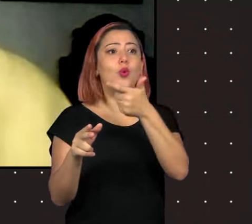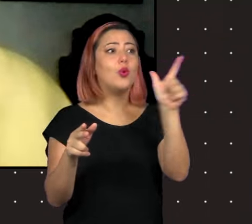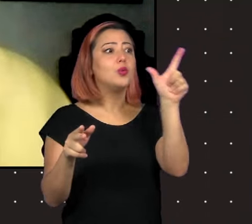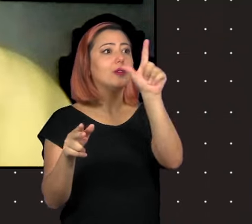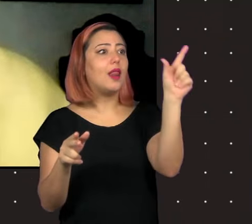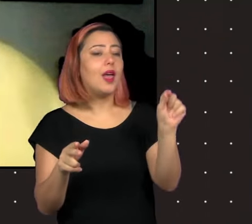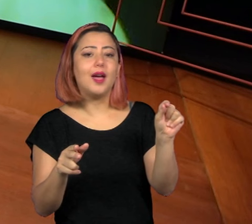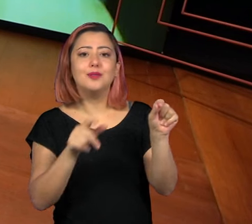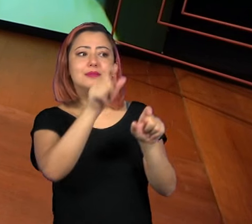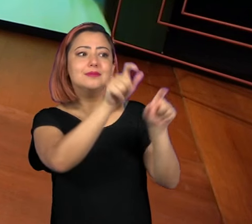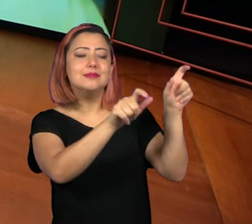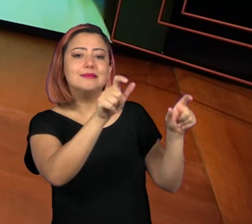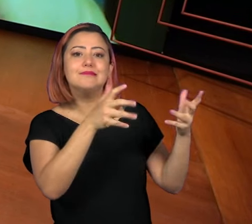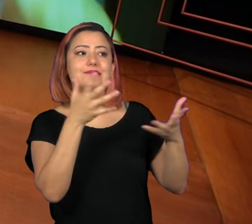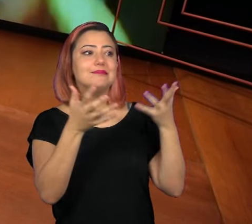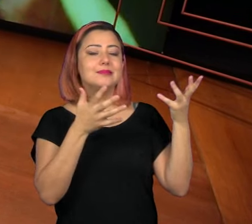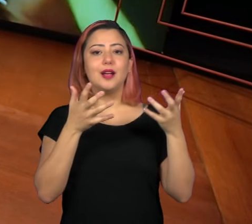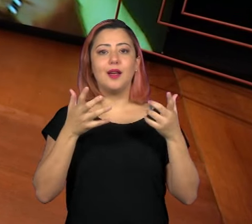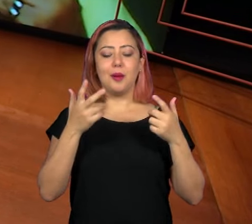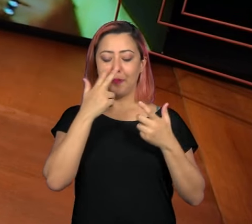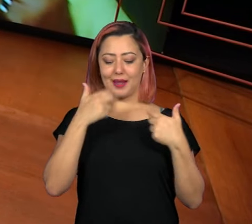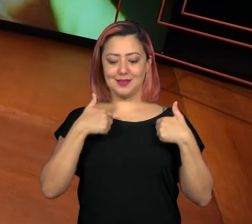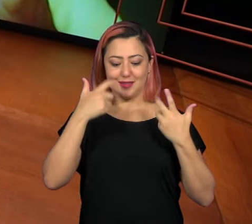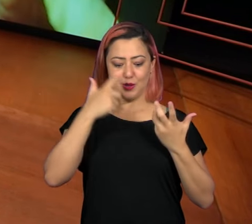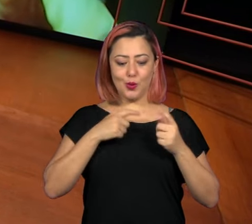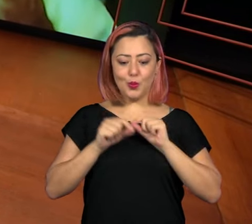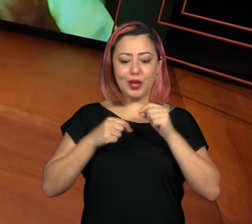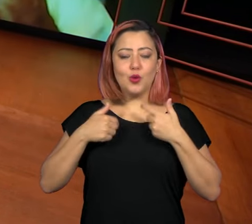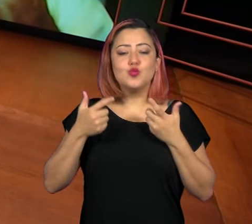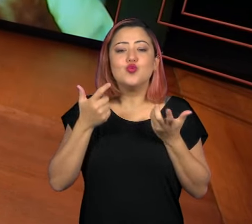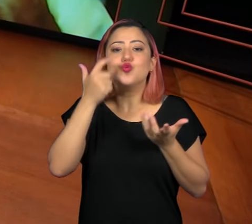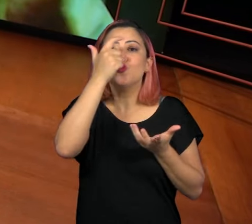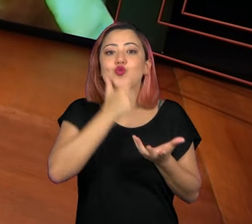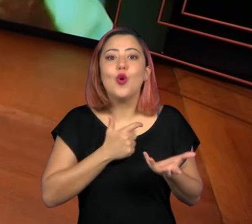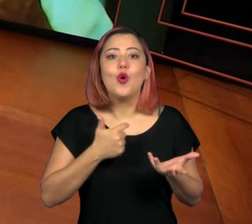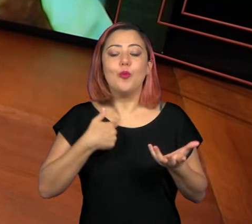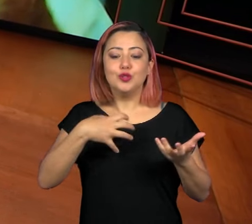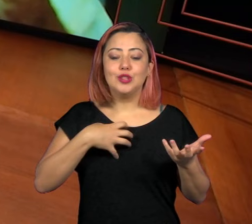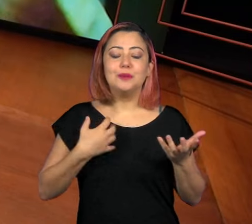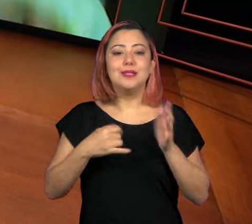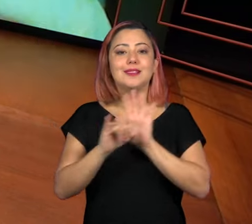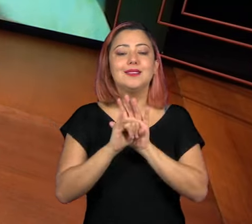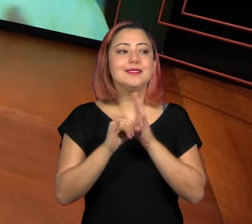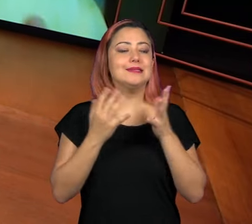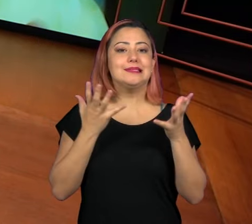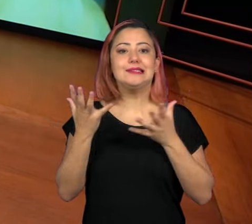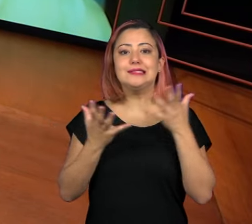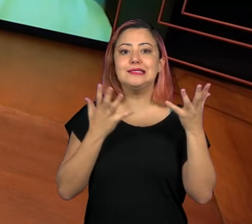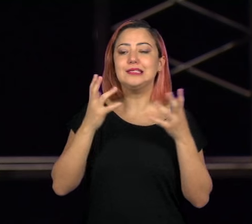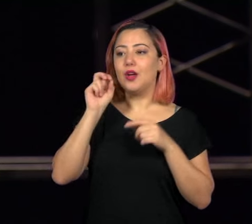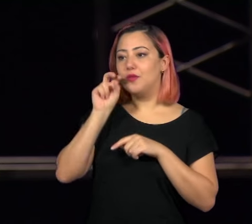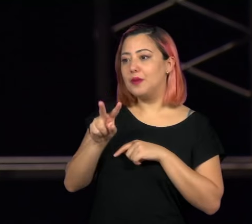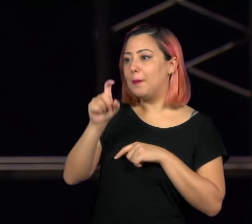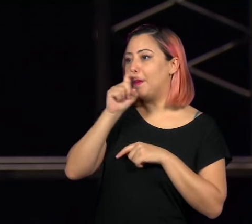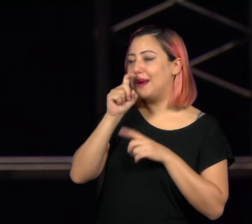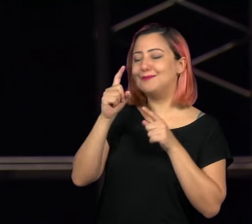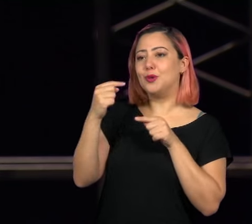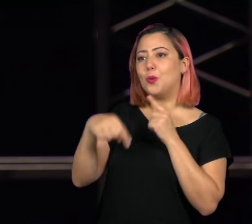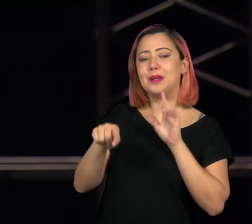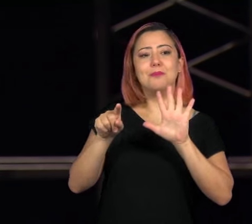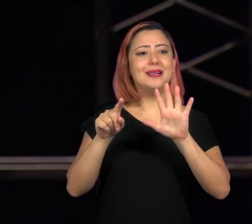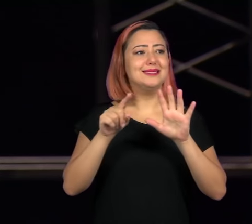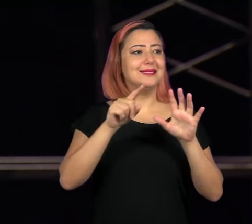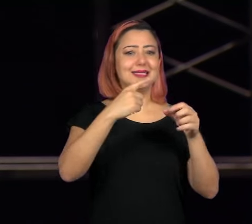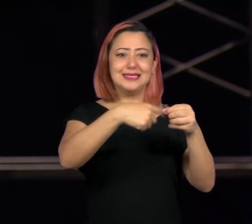estava normal e não era nenhuma coisa exótica, não é? Então, isso era muito forte. Aí,